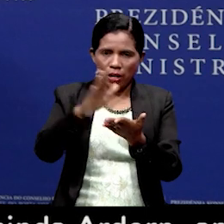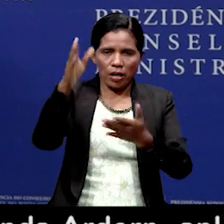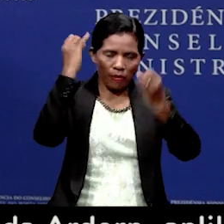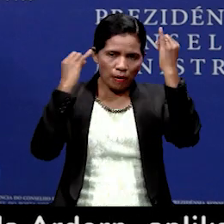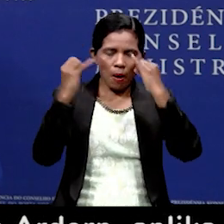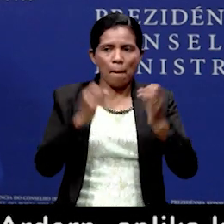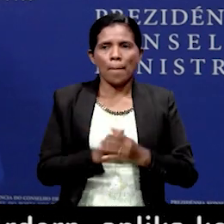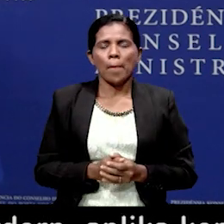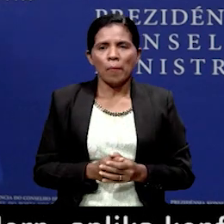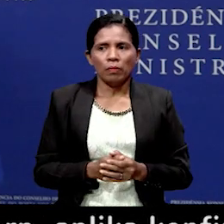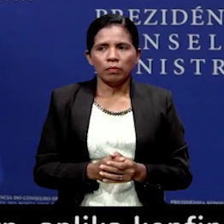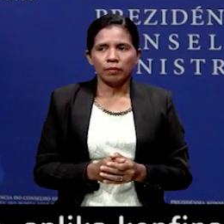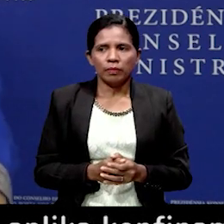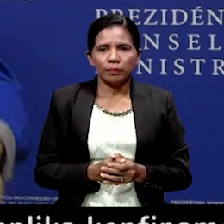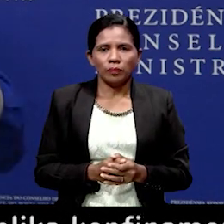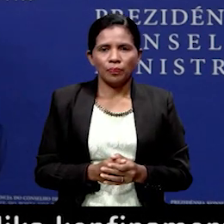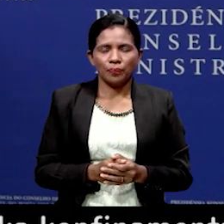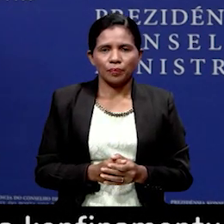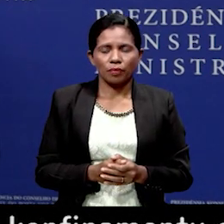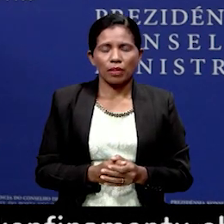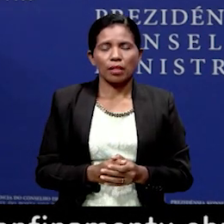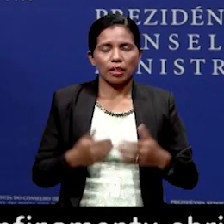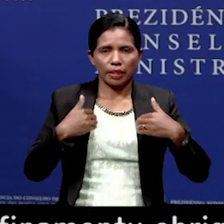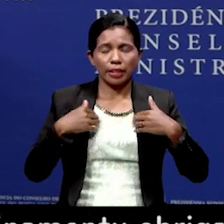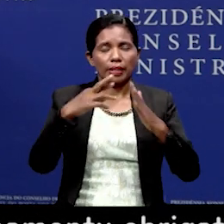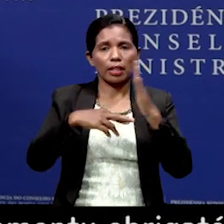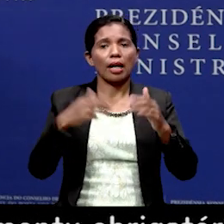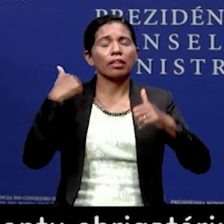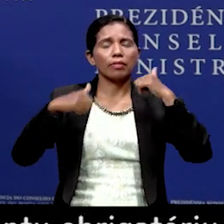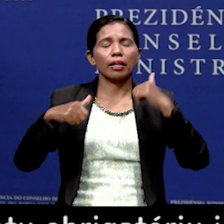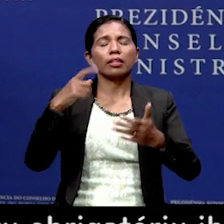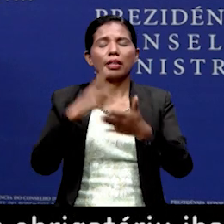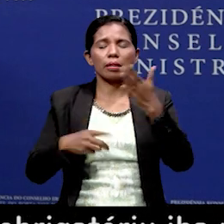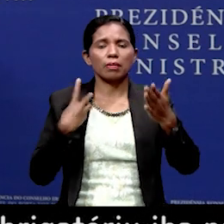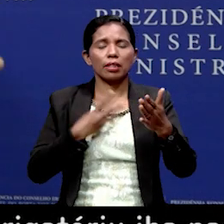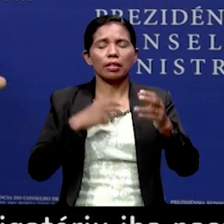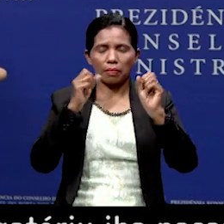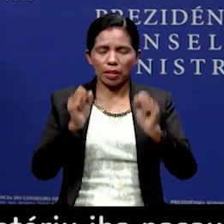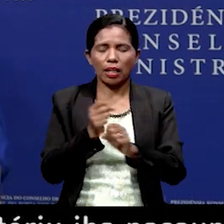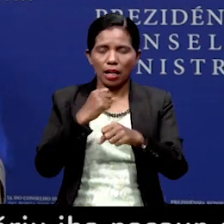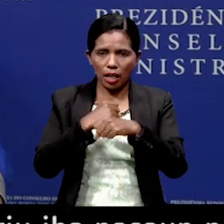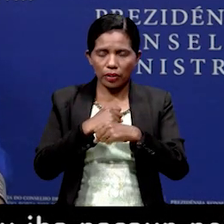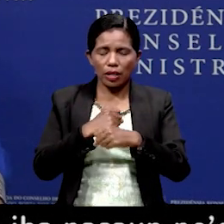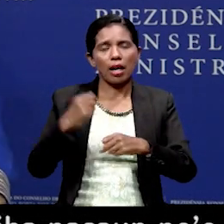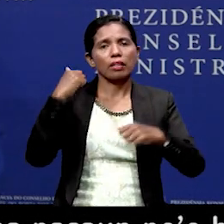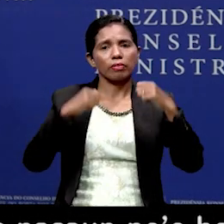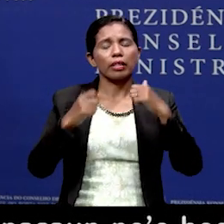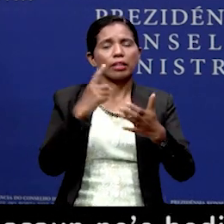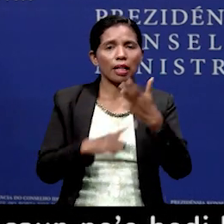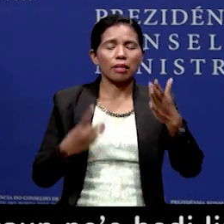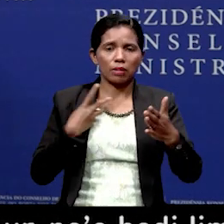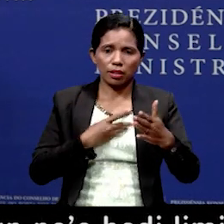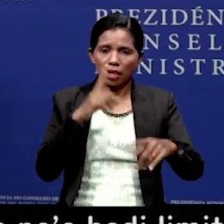público sira e regra ne atividade saída makita bele tuir ita bele halo saída makita bele halo ho